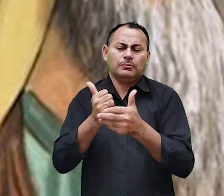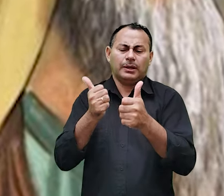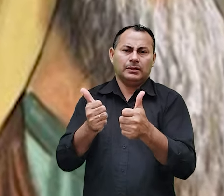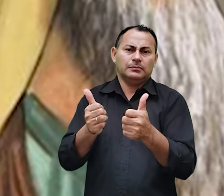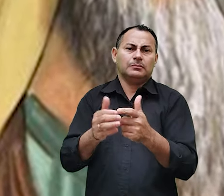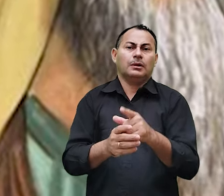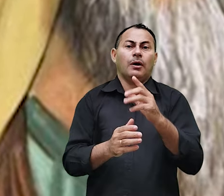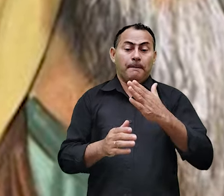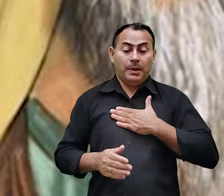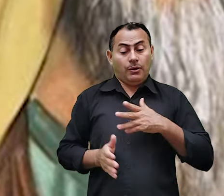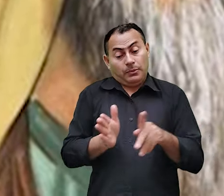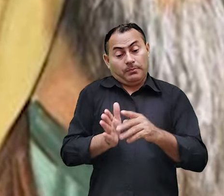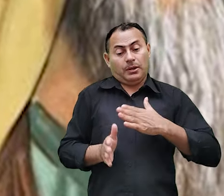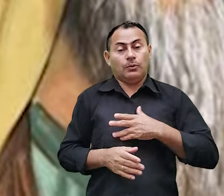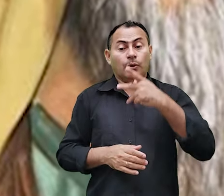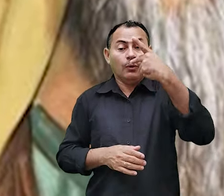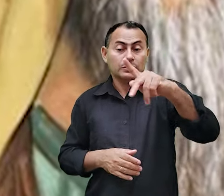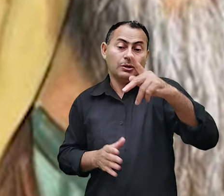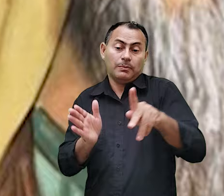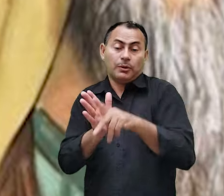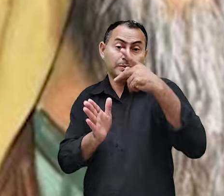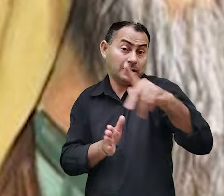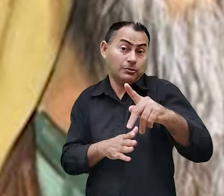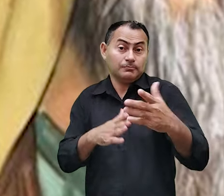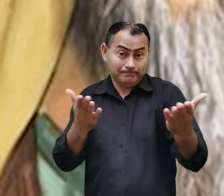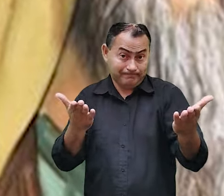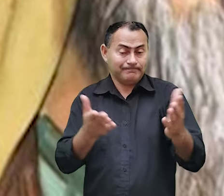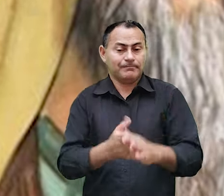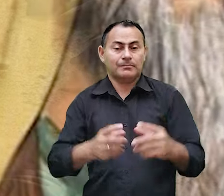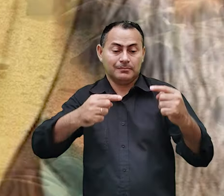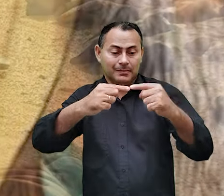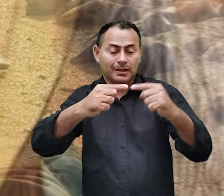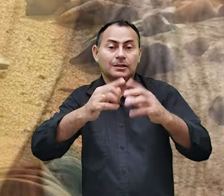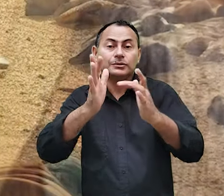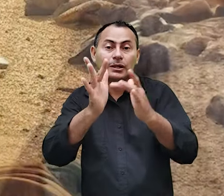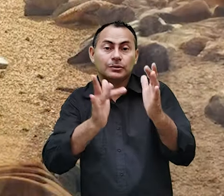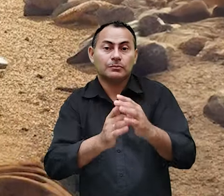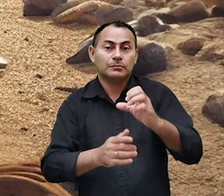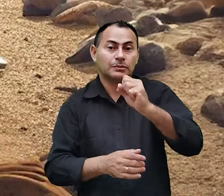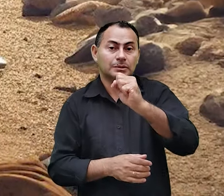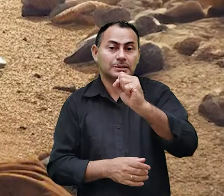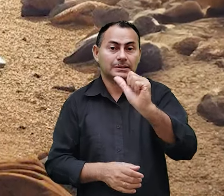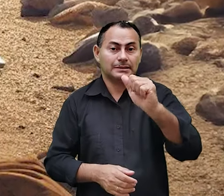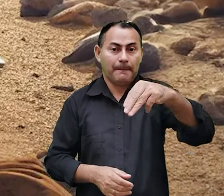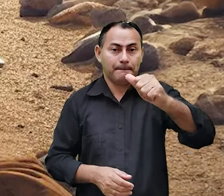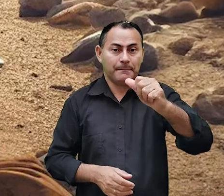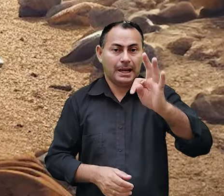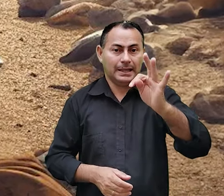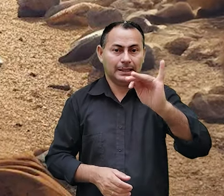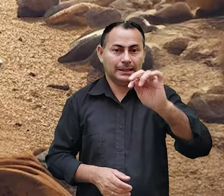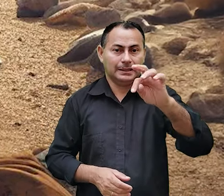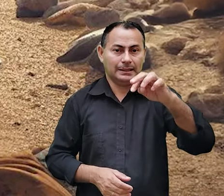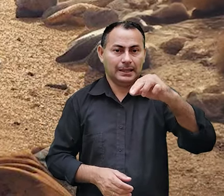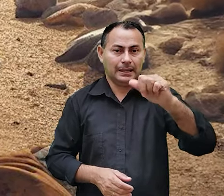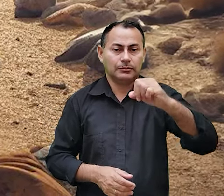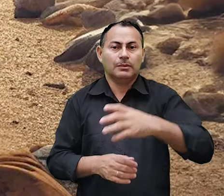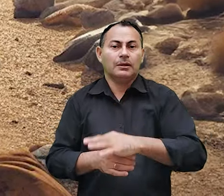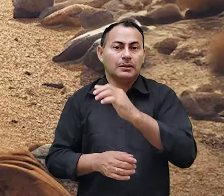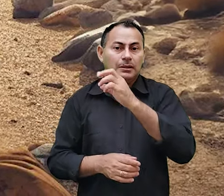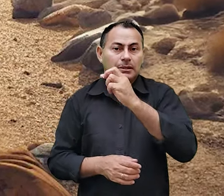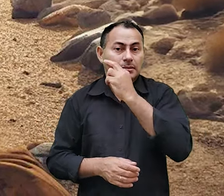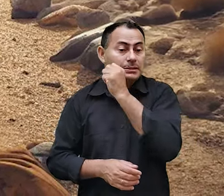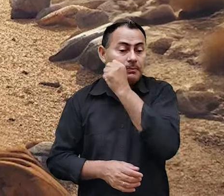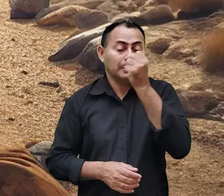sangue, mas tudo bem. O que é meu e o que é seu é seu." De acordo com Jesus, o samaritano foi guiado por